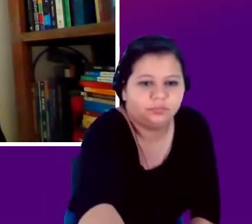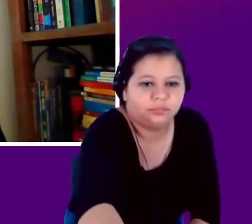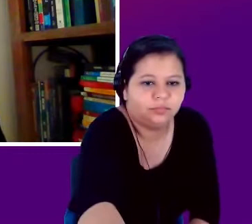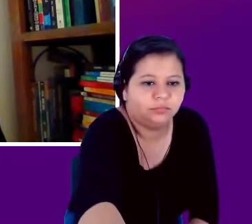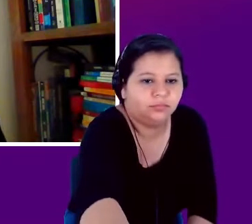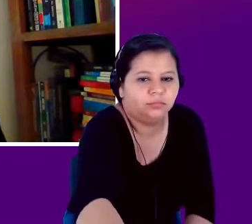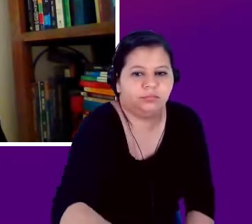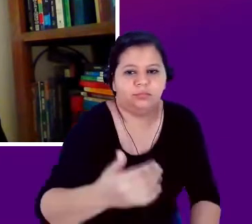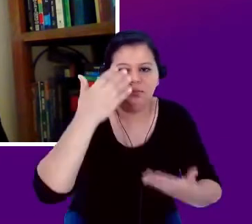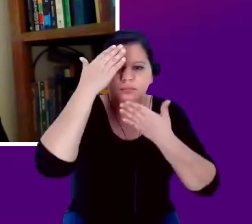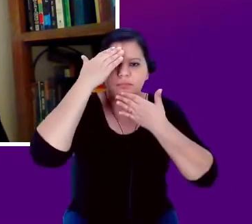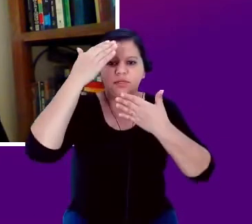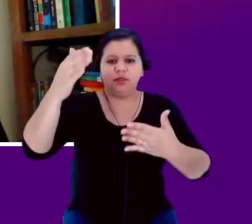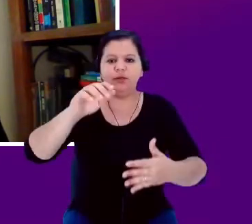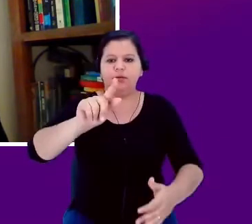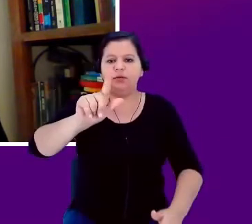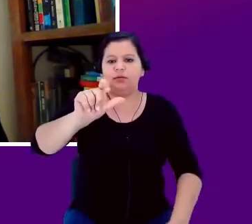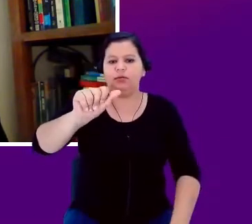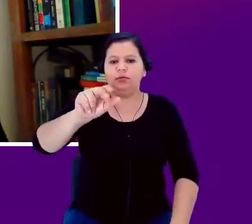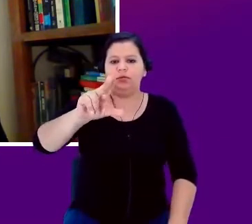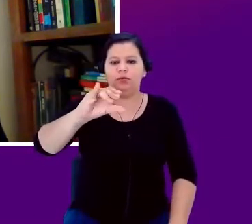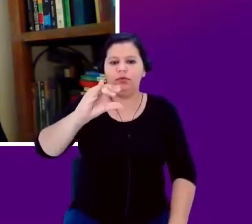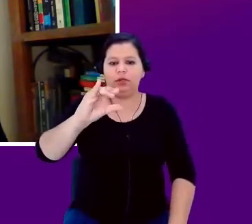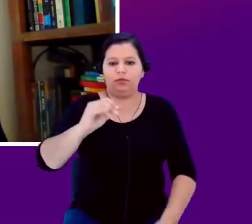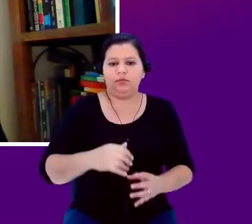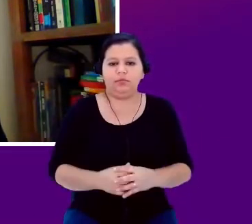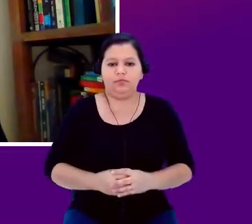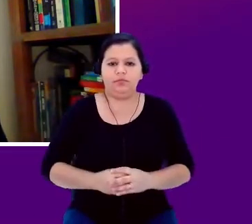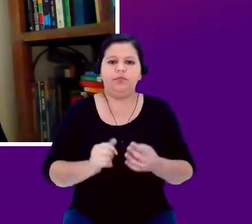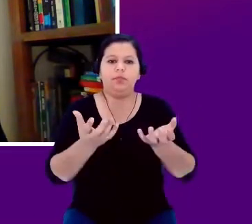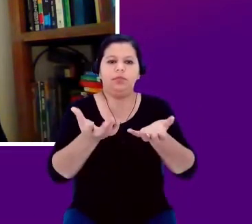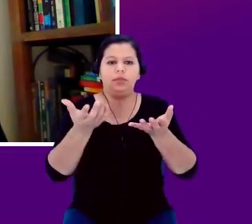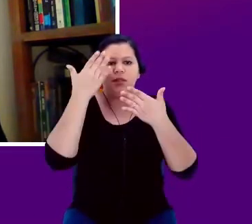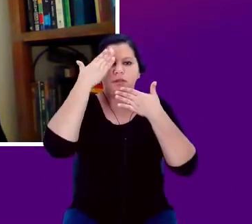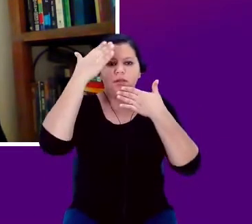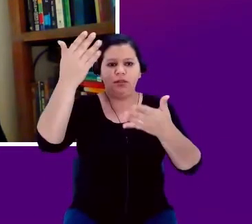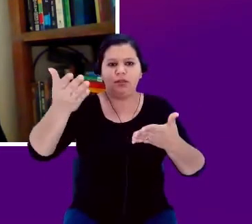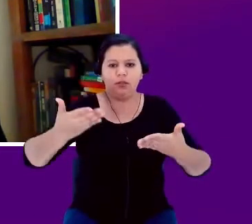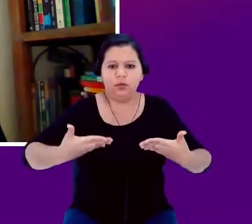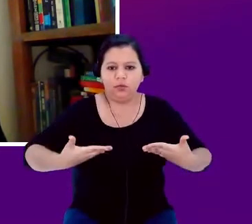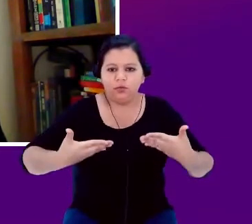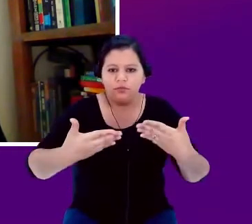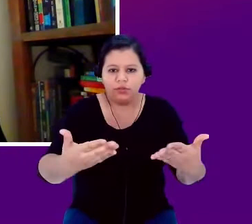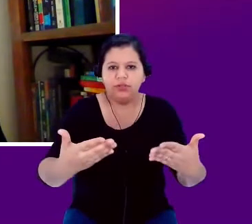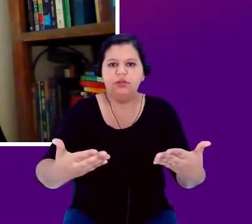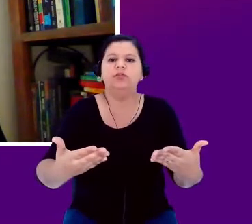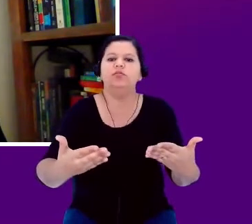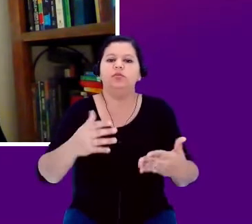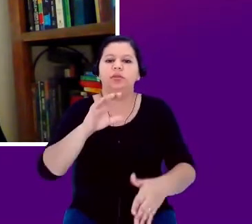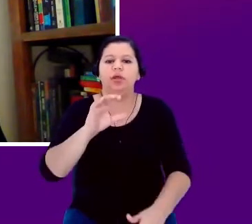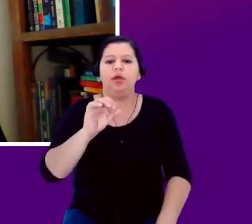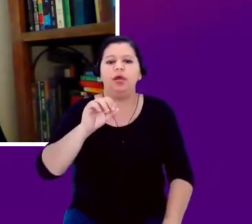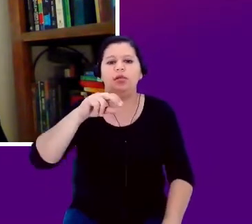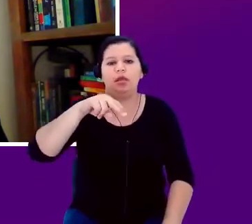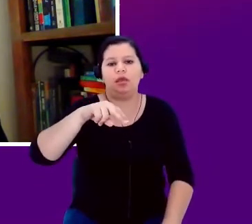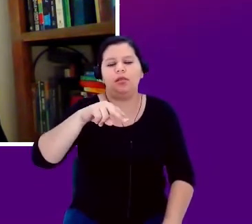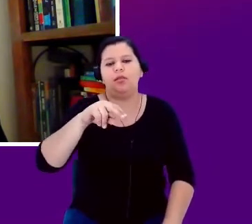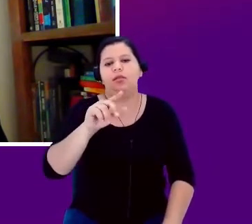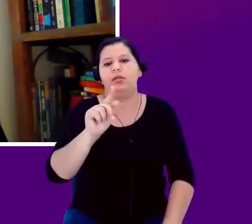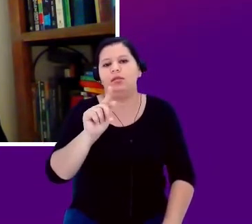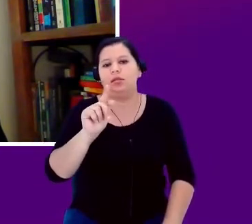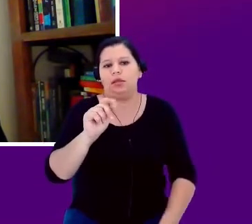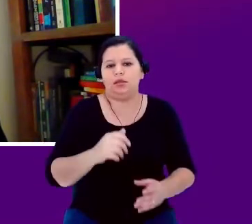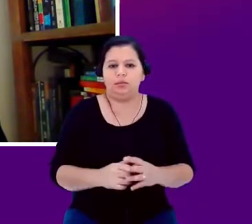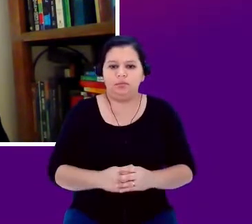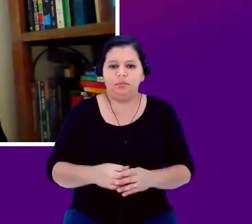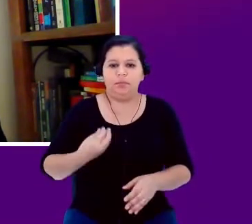Obrigado, Glauci. Queria agradecer inicialmente o convite aí da CNSEG, né, para participar desse painel,